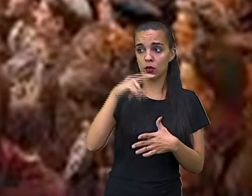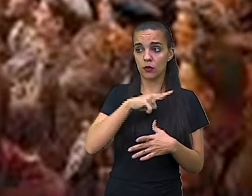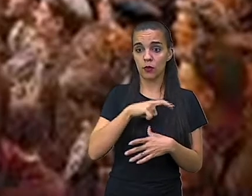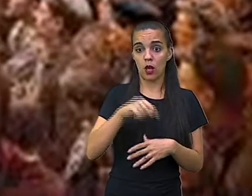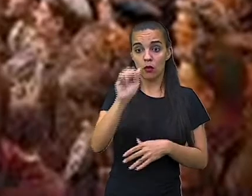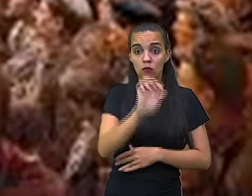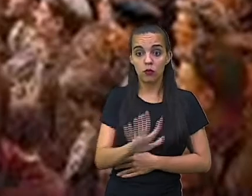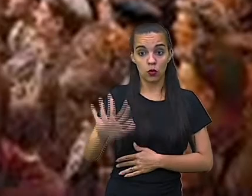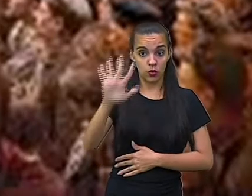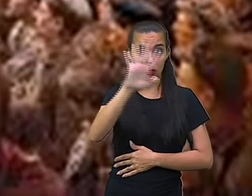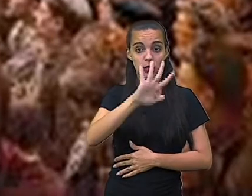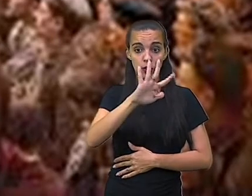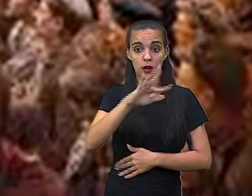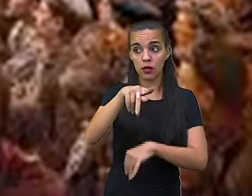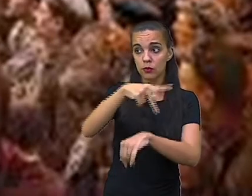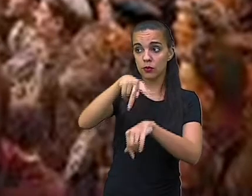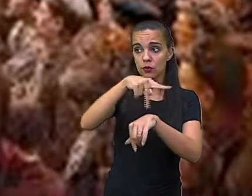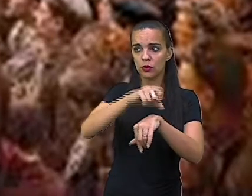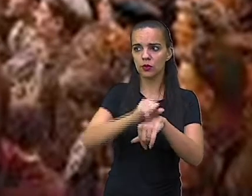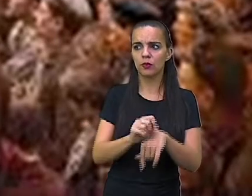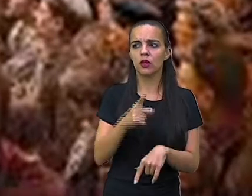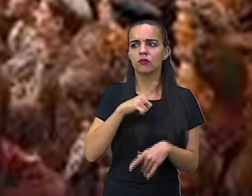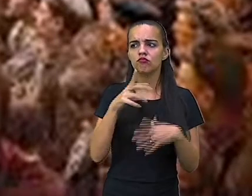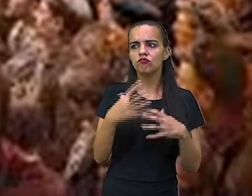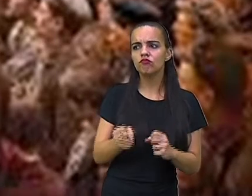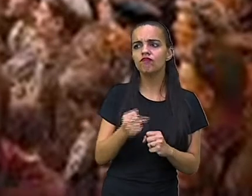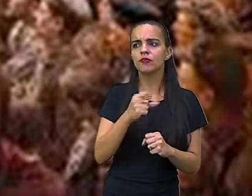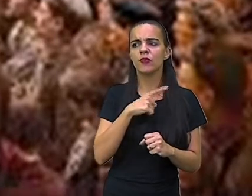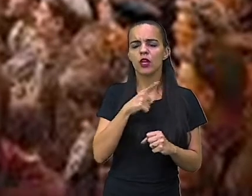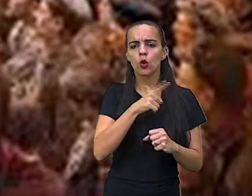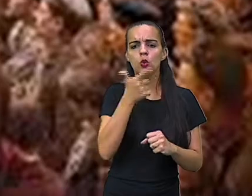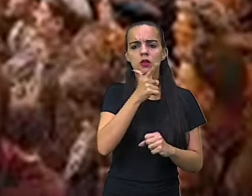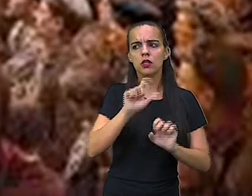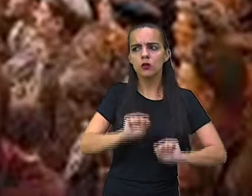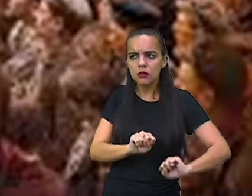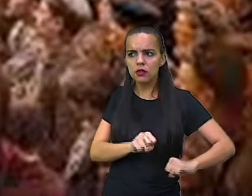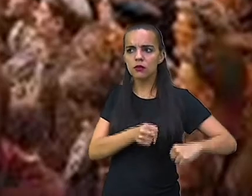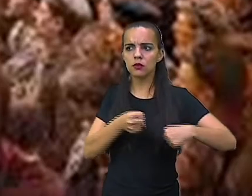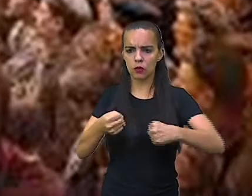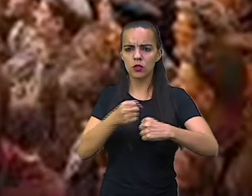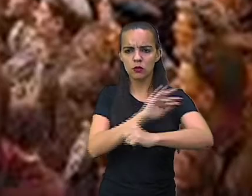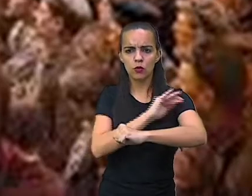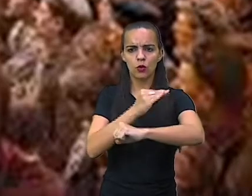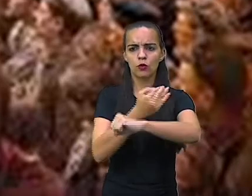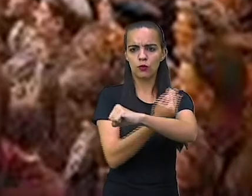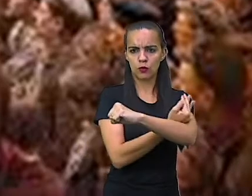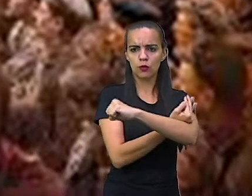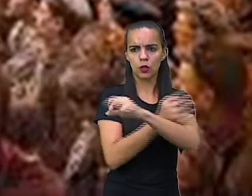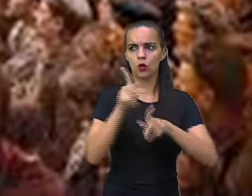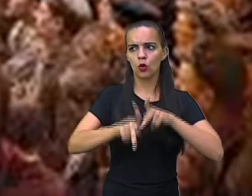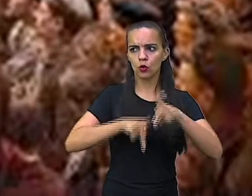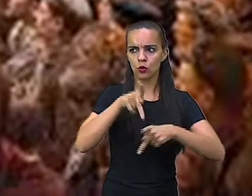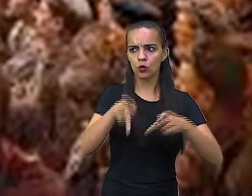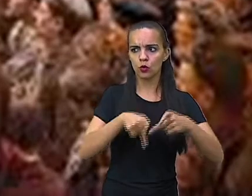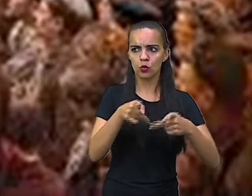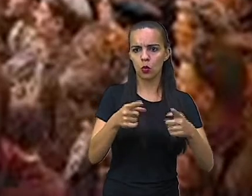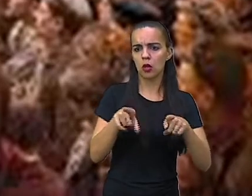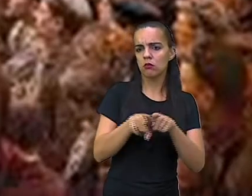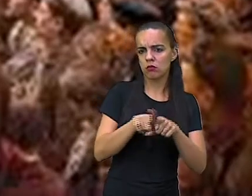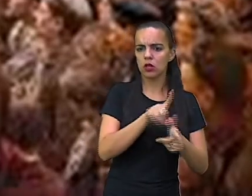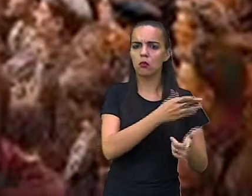enquanto movimento, prega a união, defesa e fortalecimento dos povos em torno de